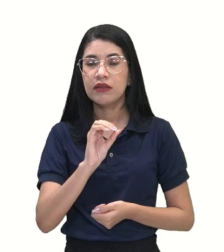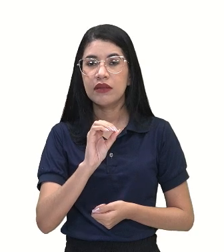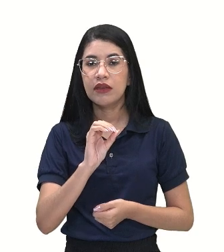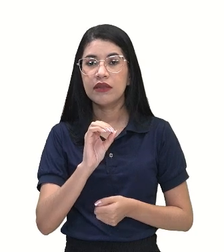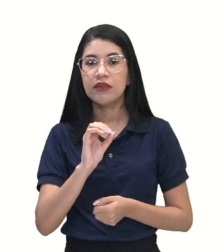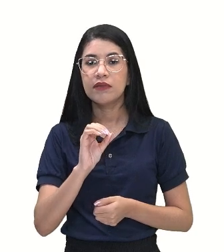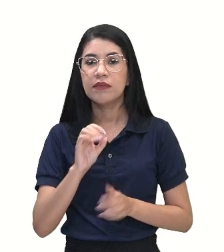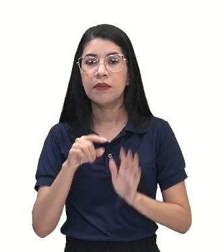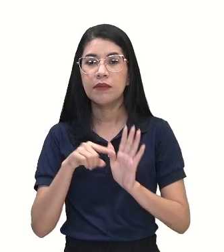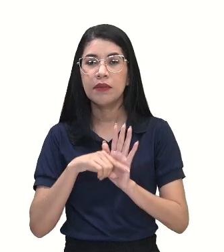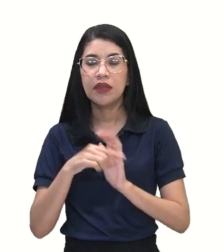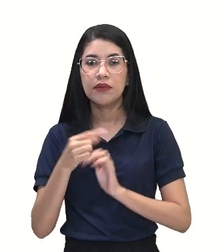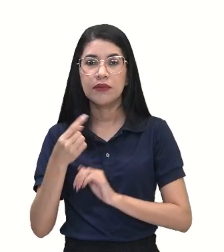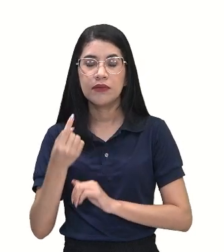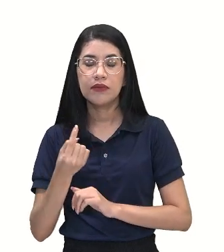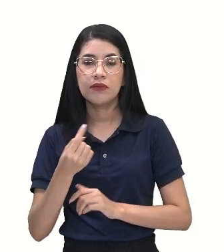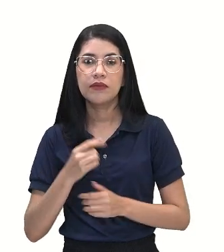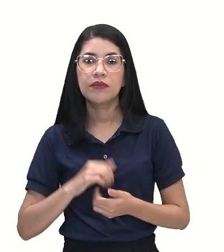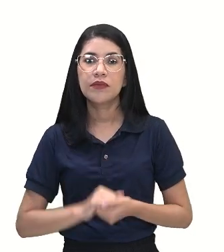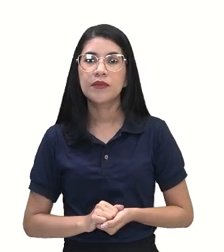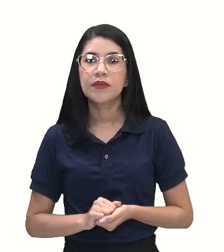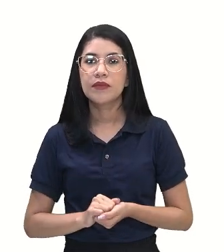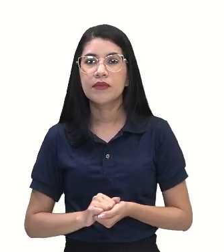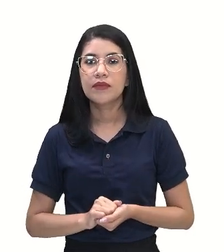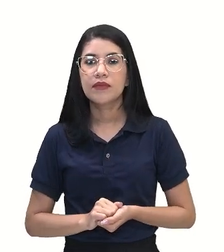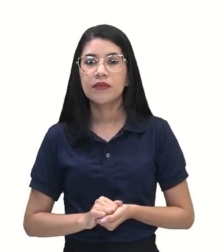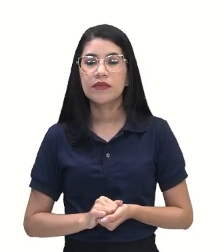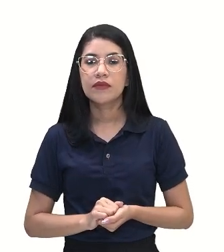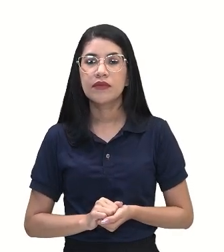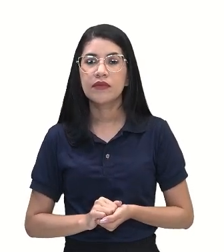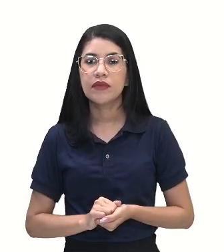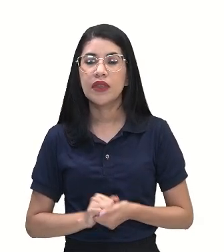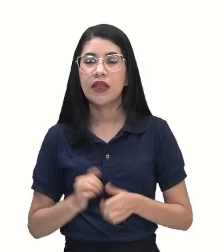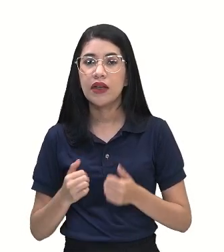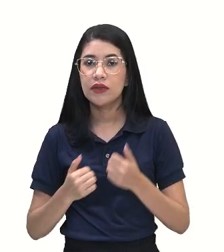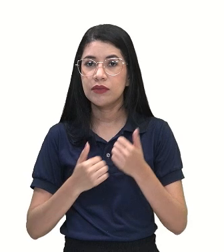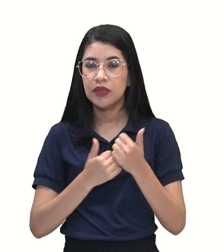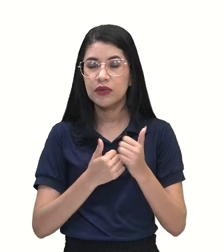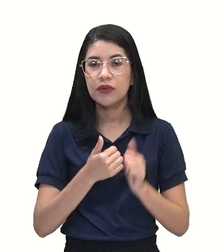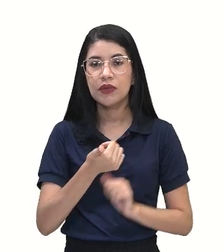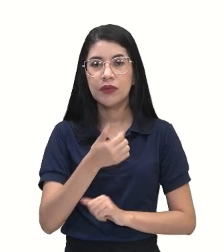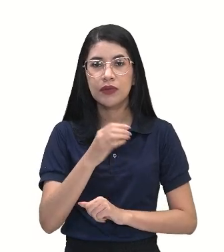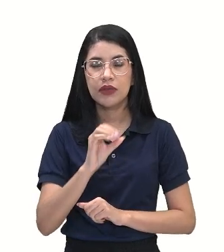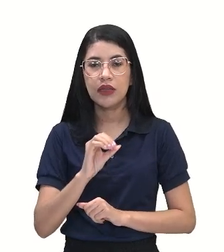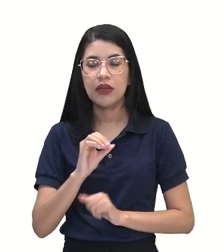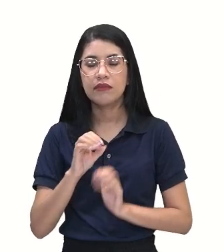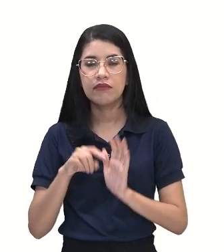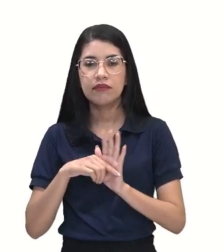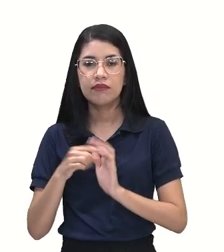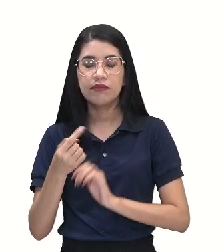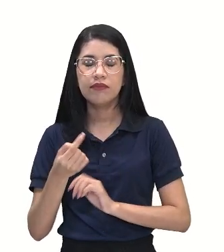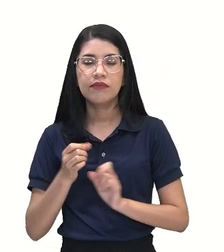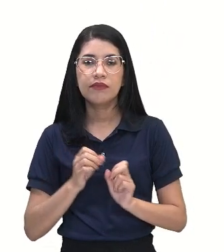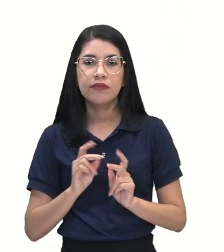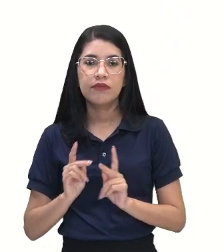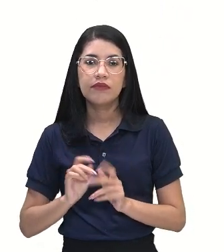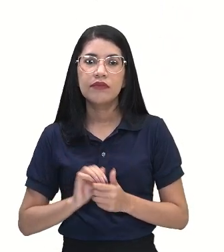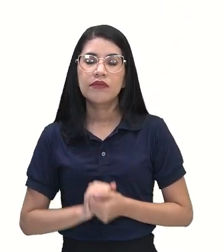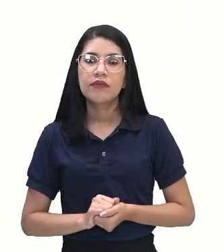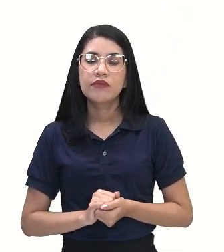Portanto, 10 menos 1. No lugar de n eu vou substituir vou colocar 10.